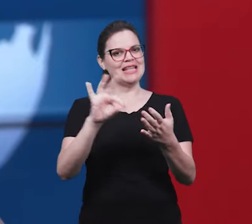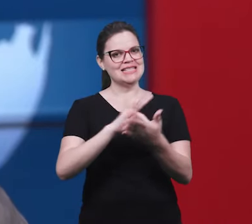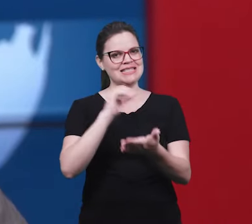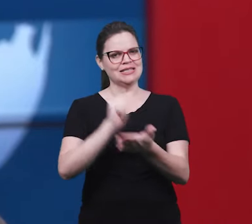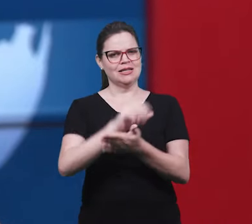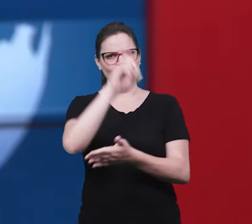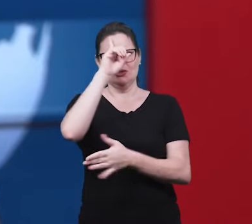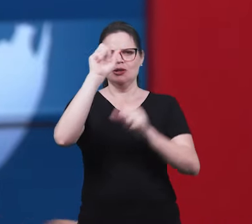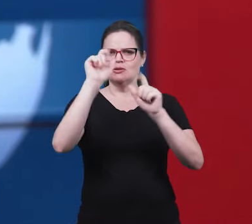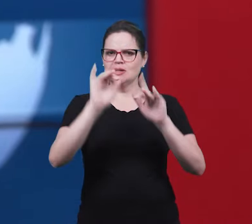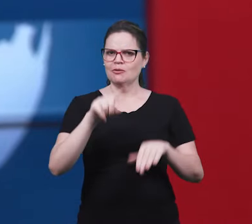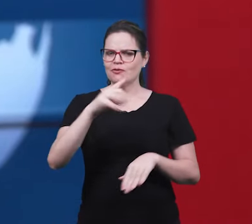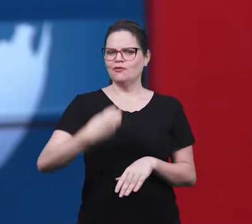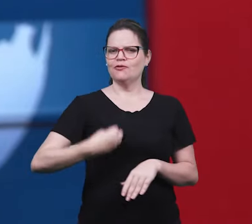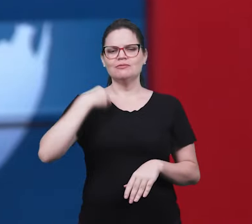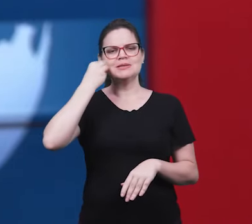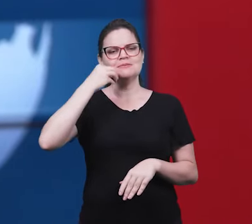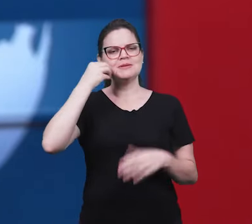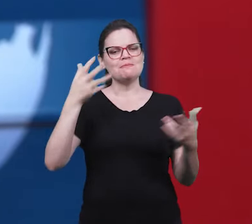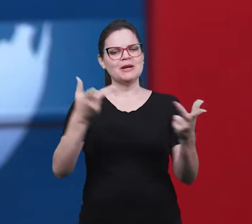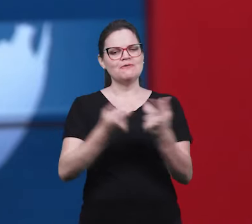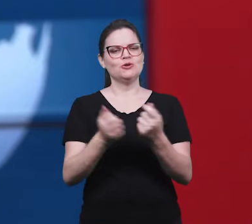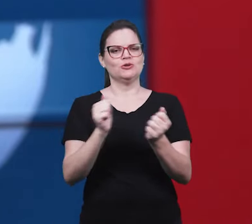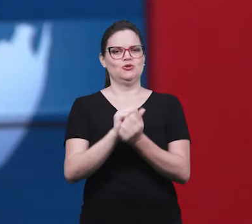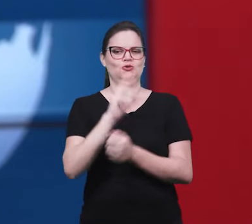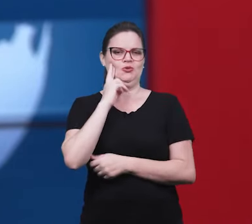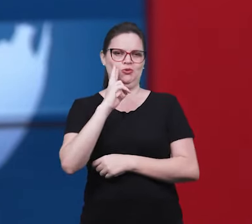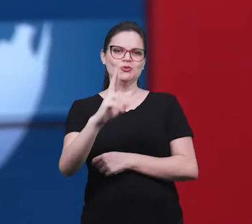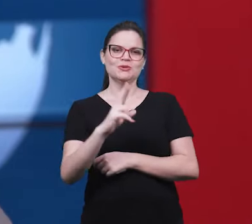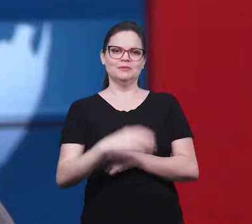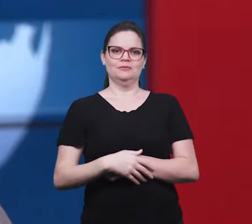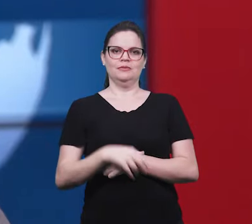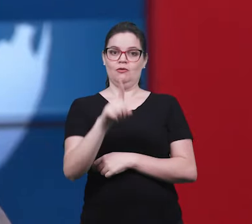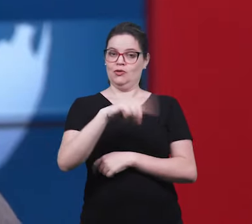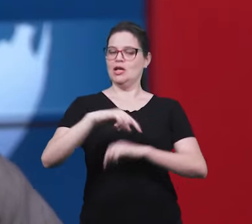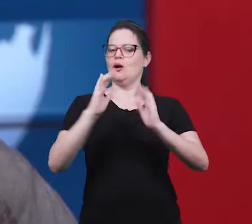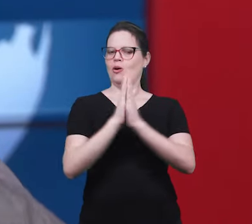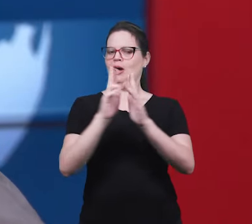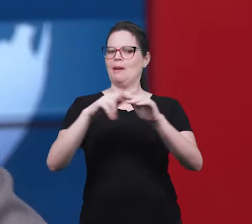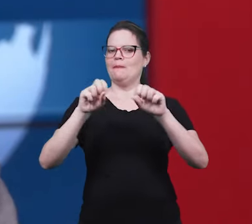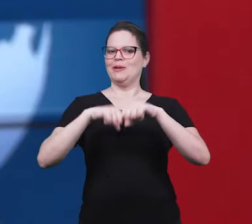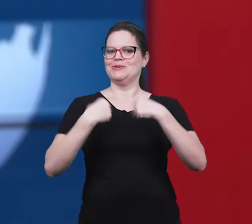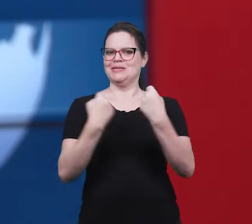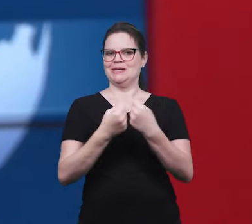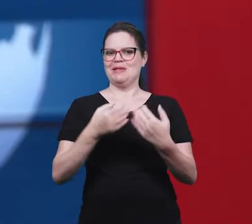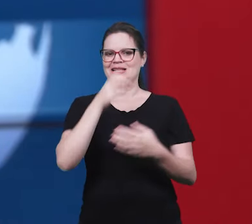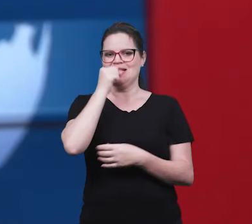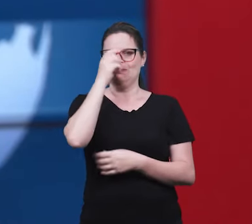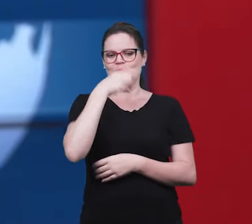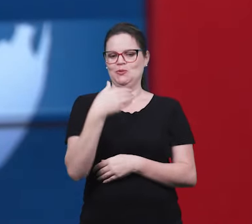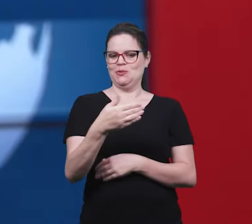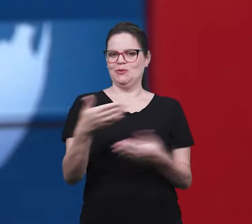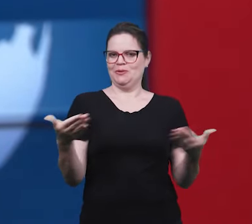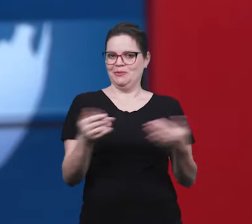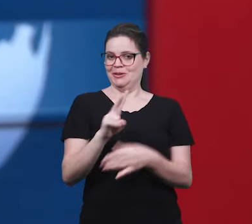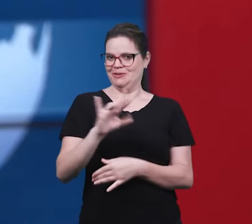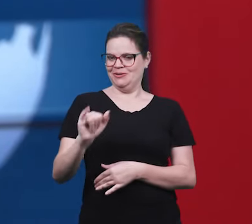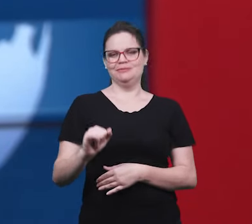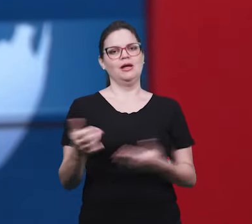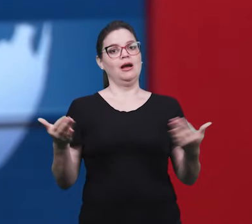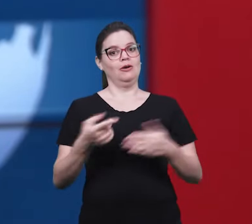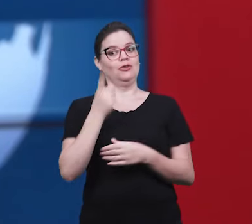inscrito que Deus abençoe que você viva aí uma experiência com o senhor nesse seminário então esteja em oração pelo seminário desse final de semana